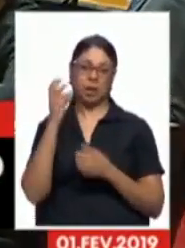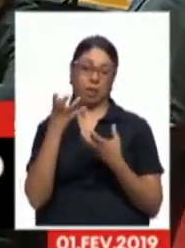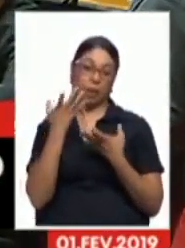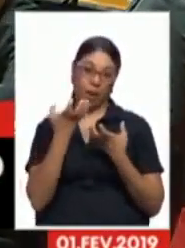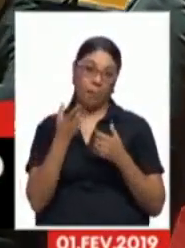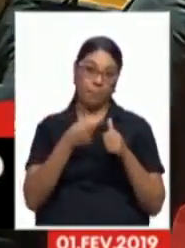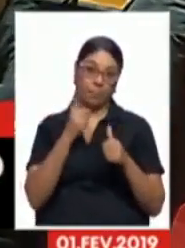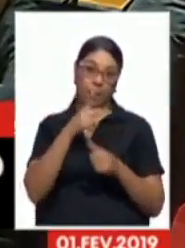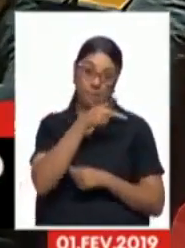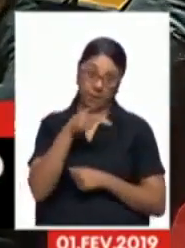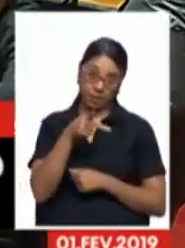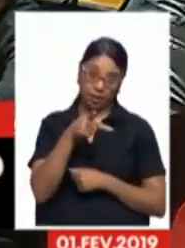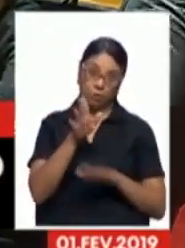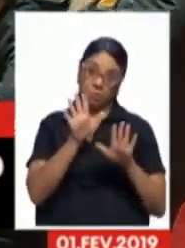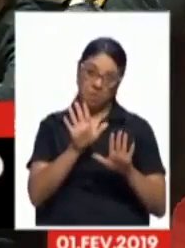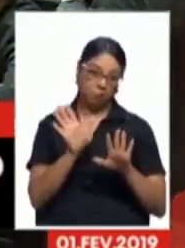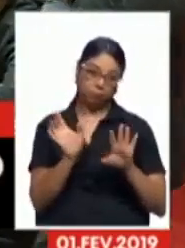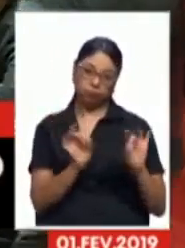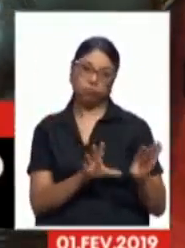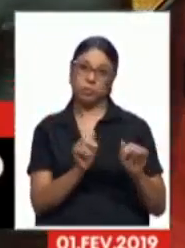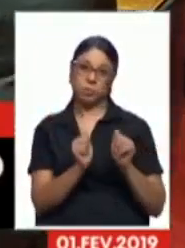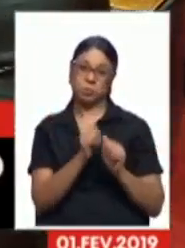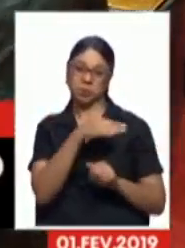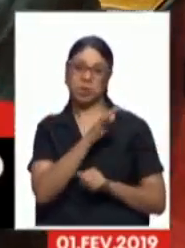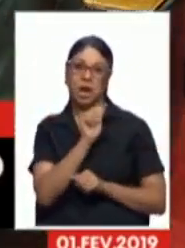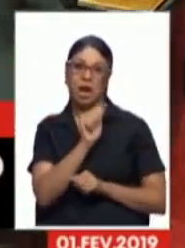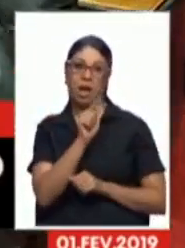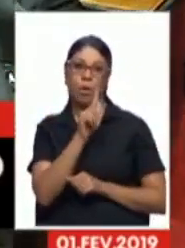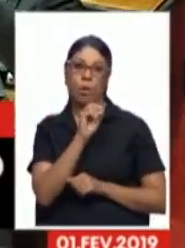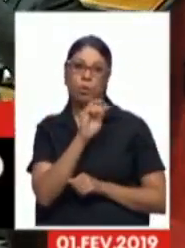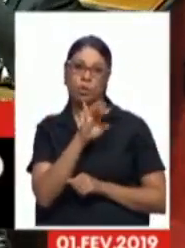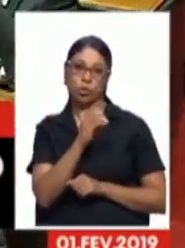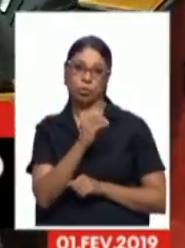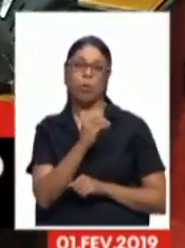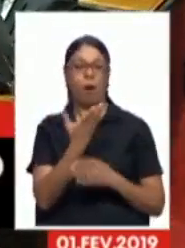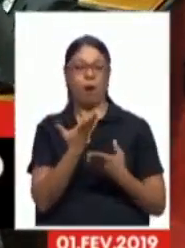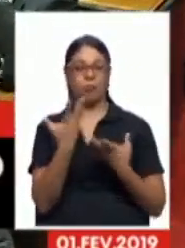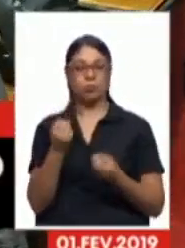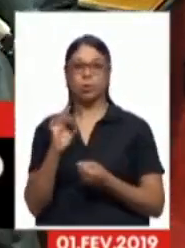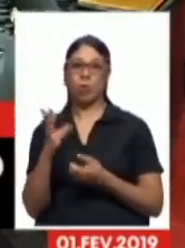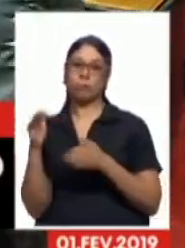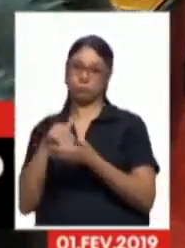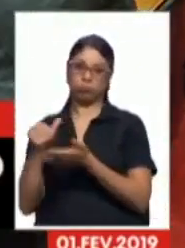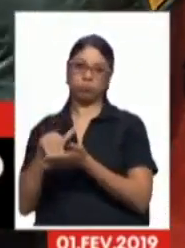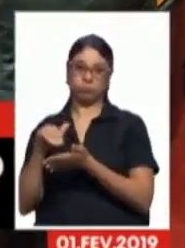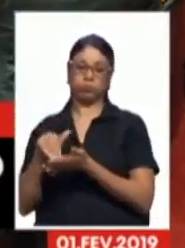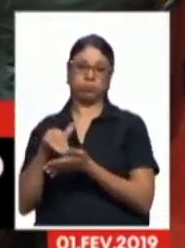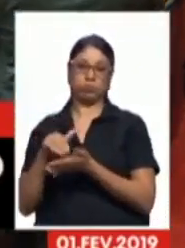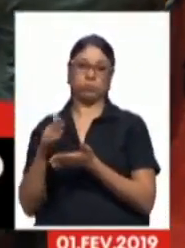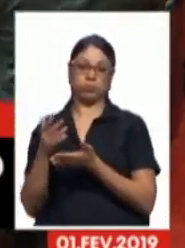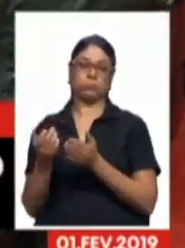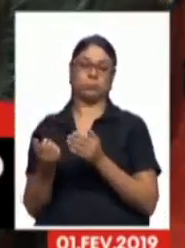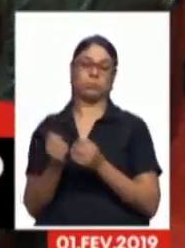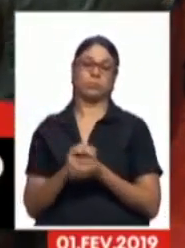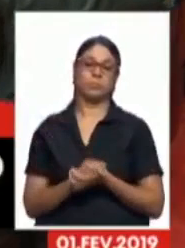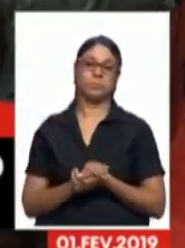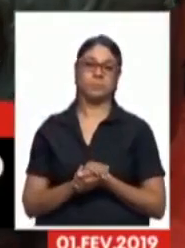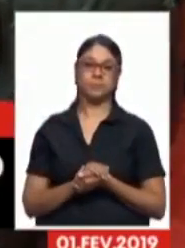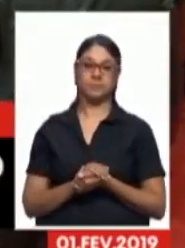compor a atual chapa que vai sendo eleita para a mesa diretora da Assembleia no próximo